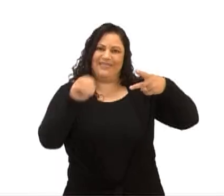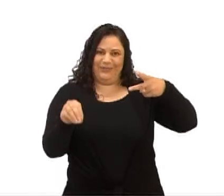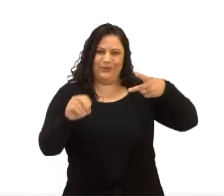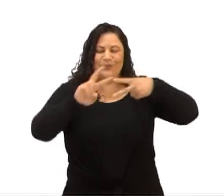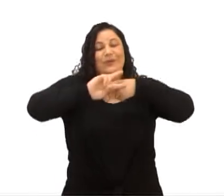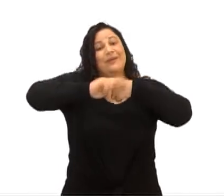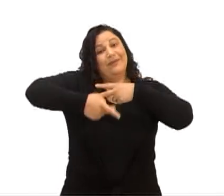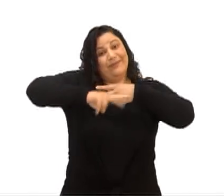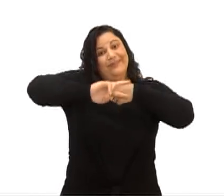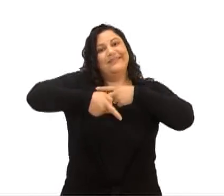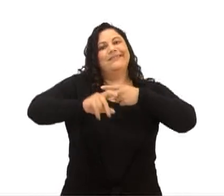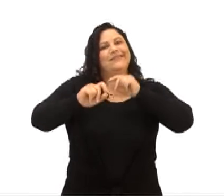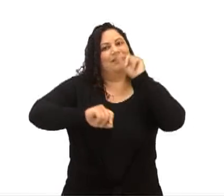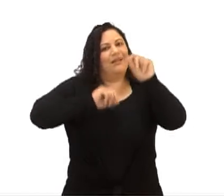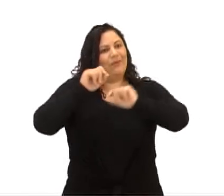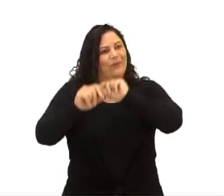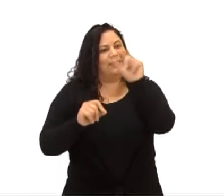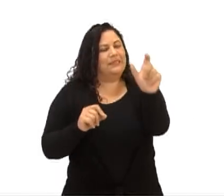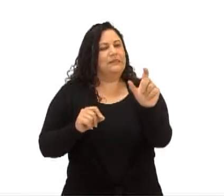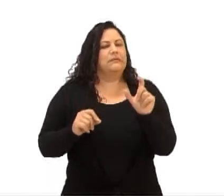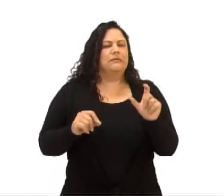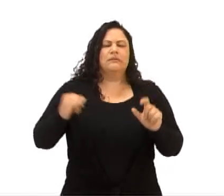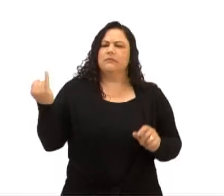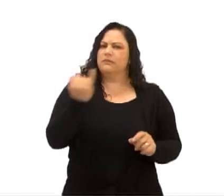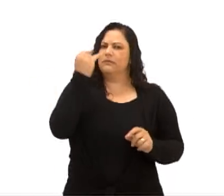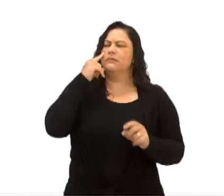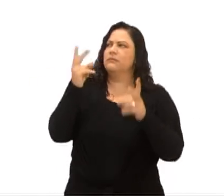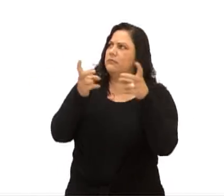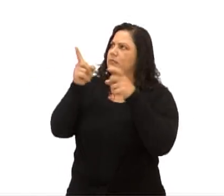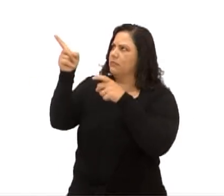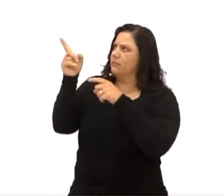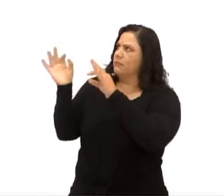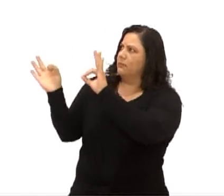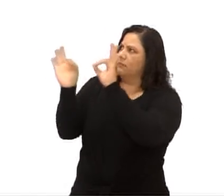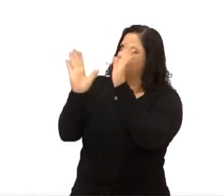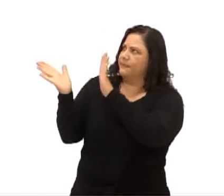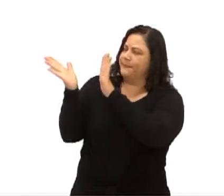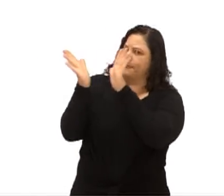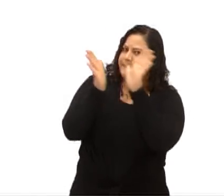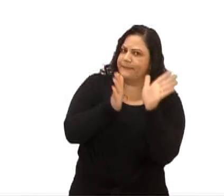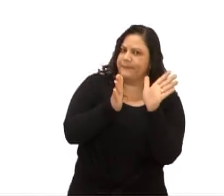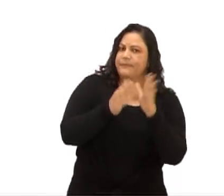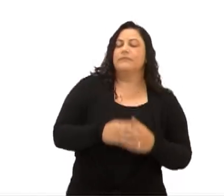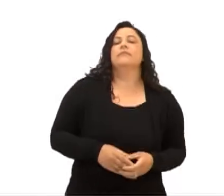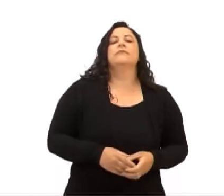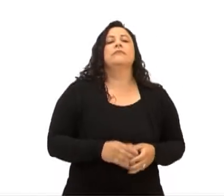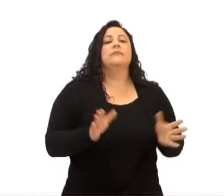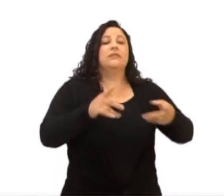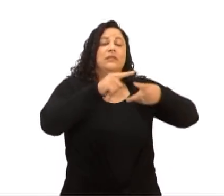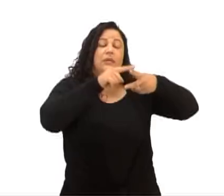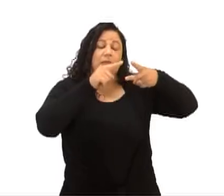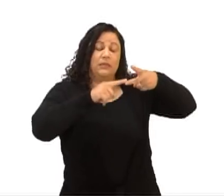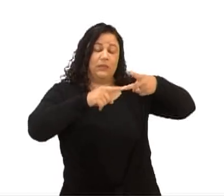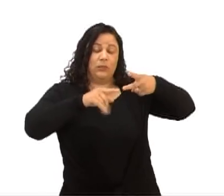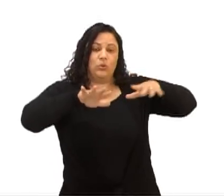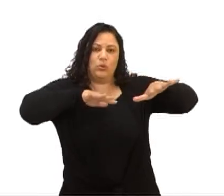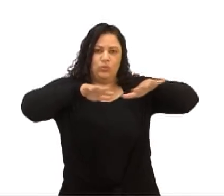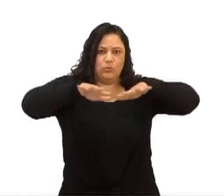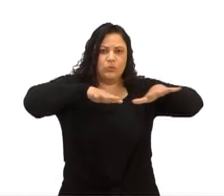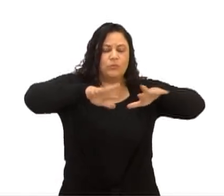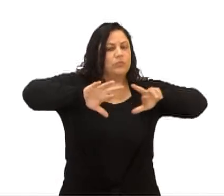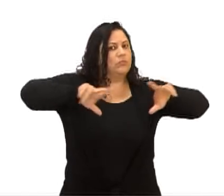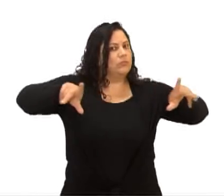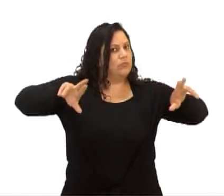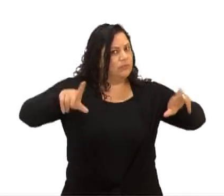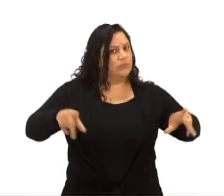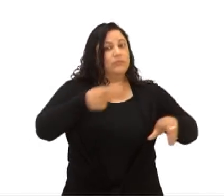imagem mostra uma coisa muito importante, que a gente está falando desses dois movimentos, que é a rotação e translação, mas a gente não pode esquecer que esses